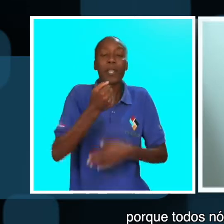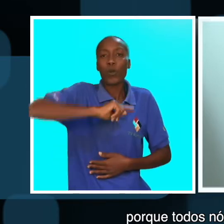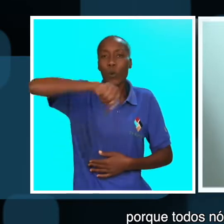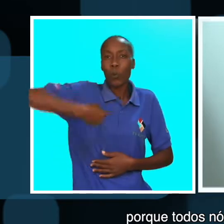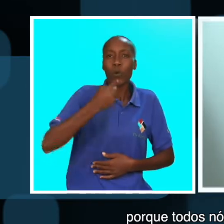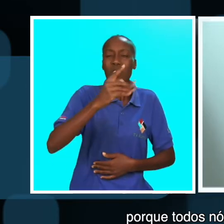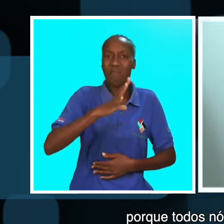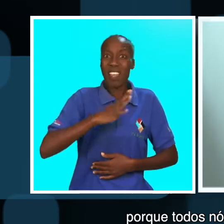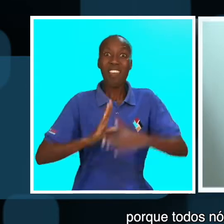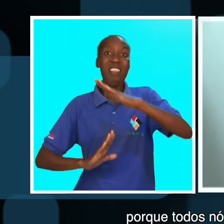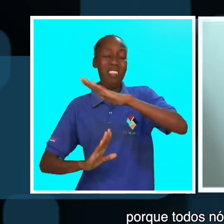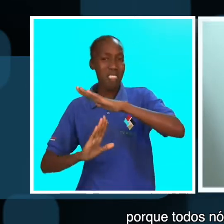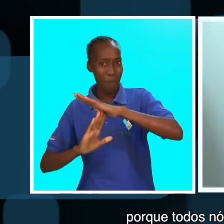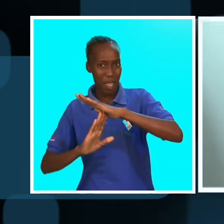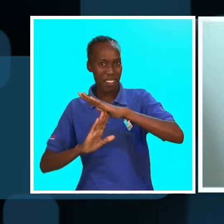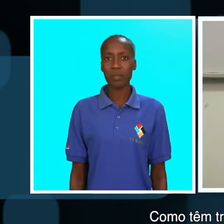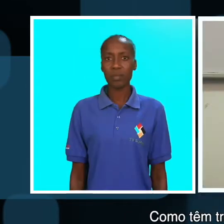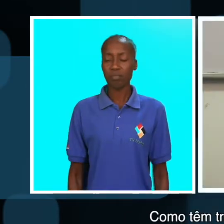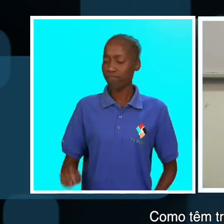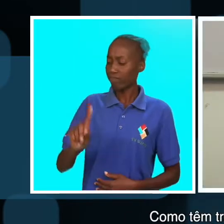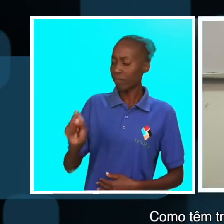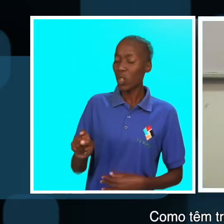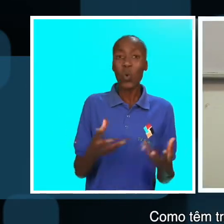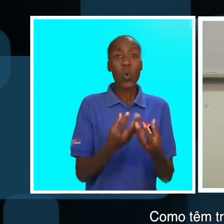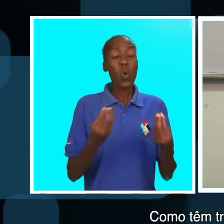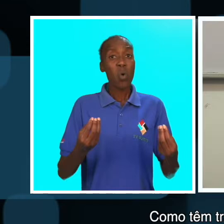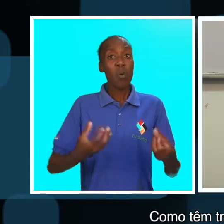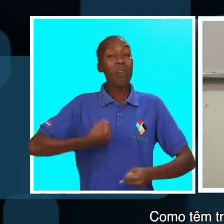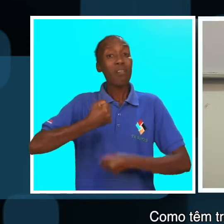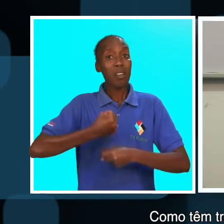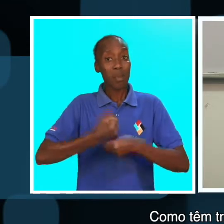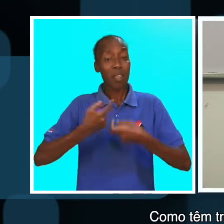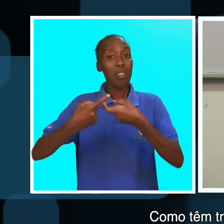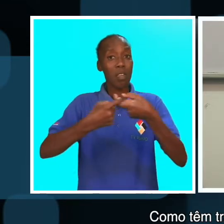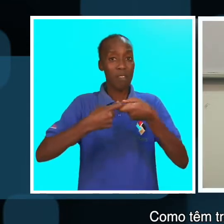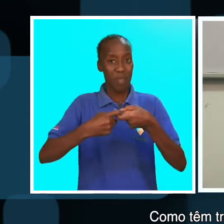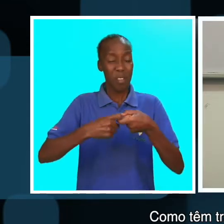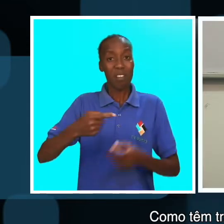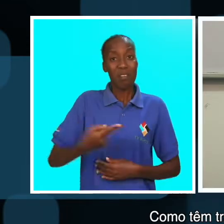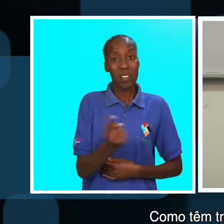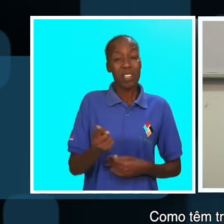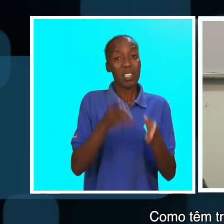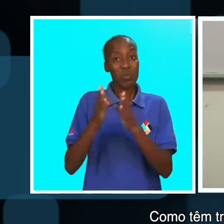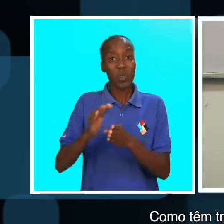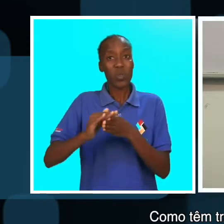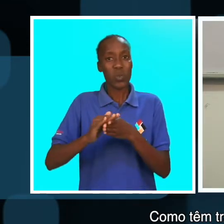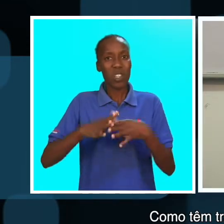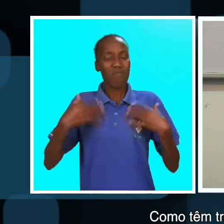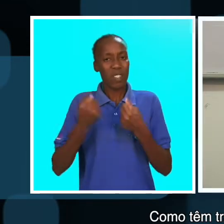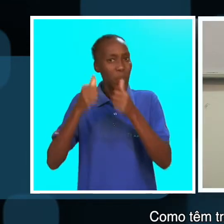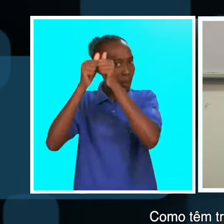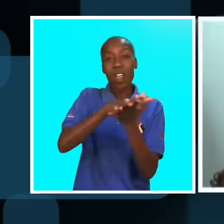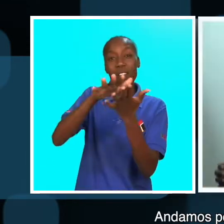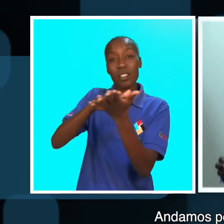nós temos limites de estresse Como é que tem trabalhado com as famílias desses mesmos usuários